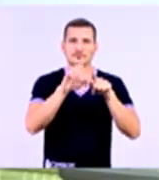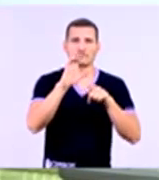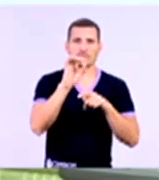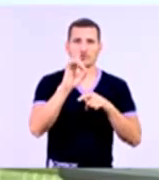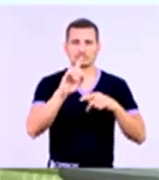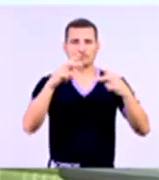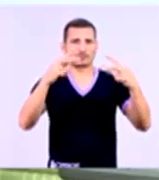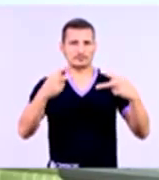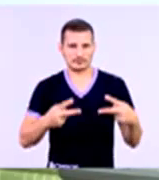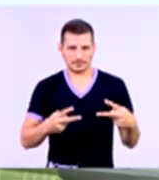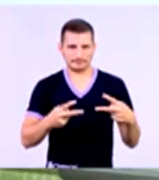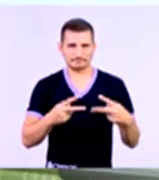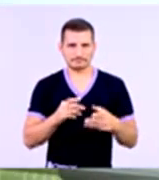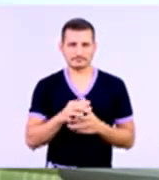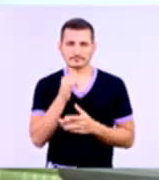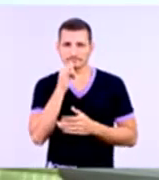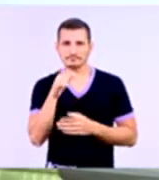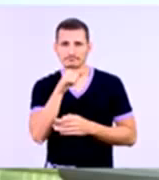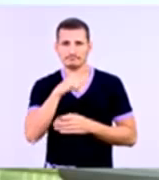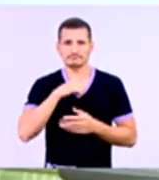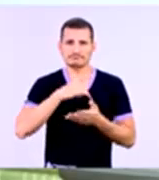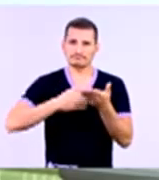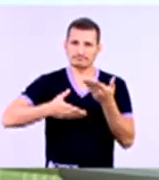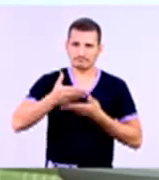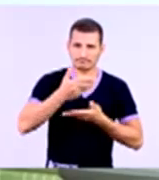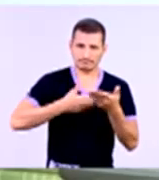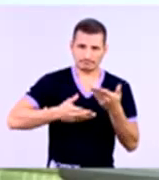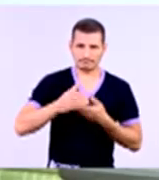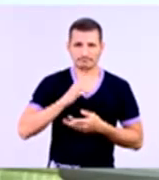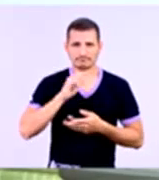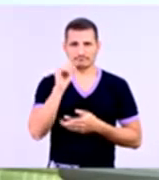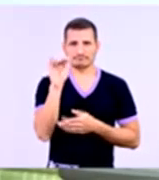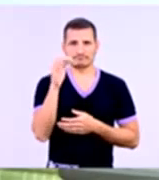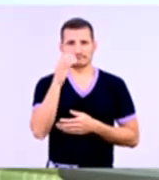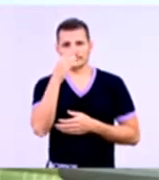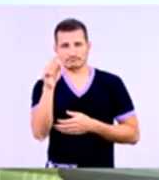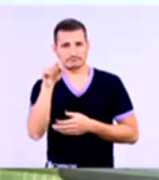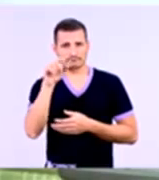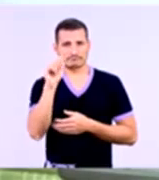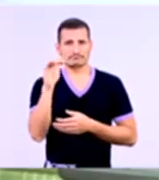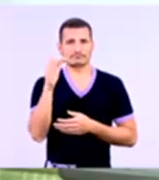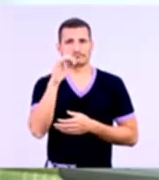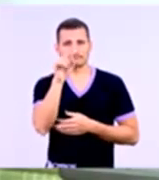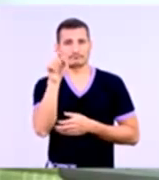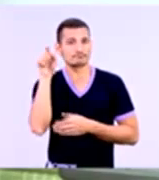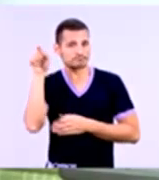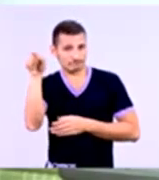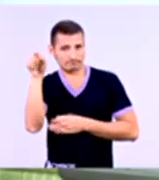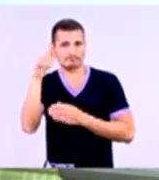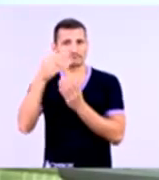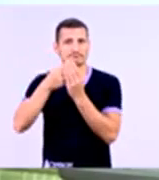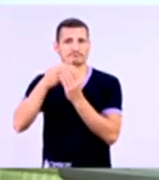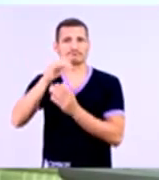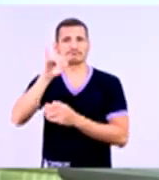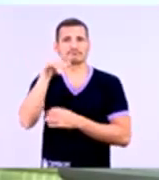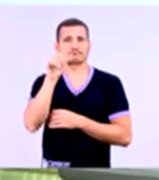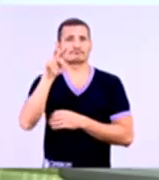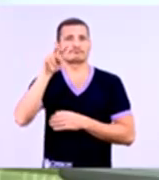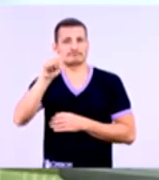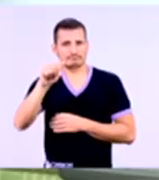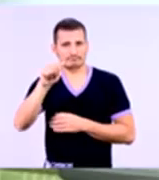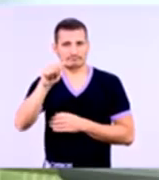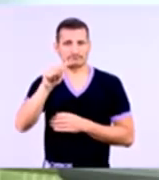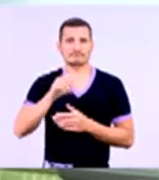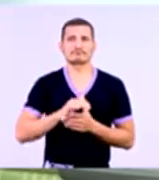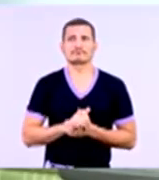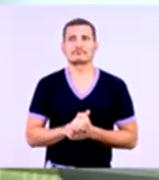se esse componente tiver iteratividade, se ele tiver alguma ação, essa ação ela fica lá no JavaScript e não fica na página,